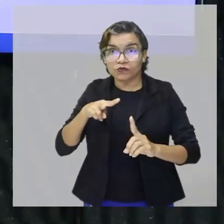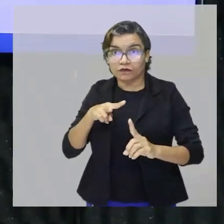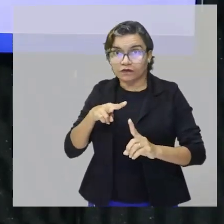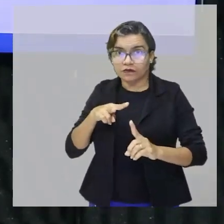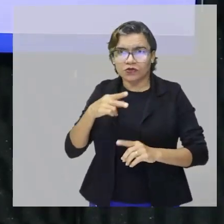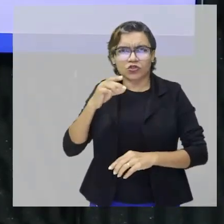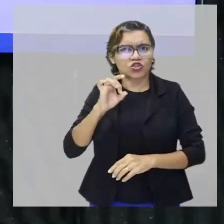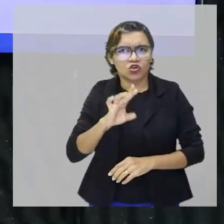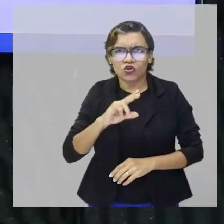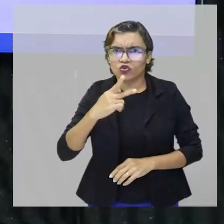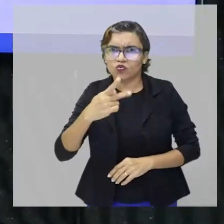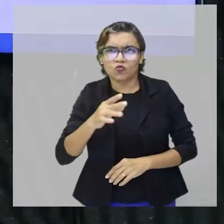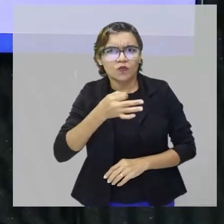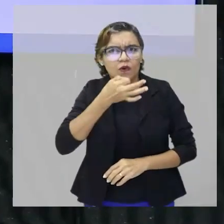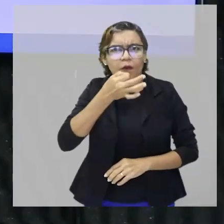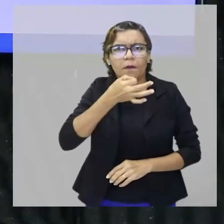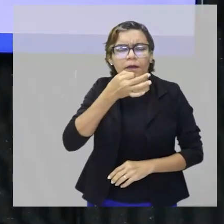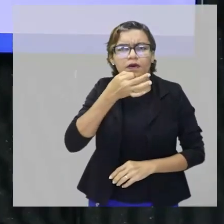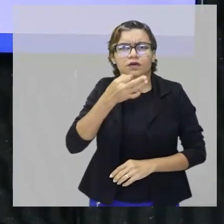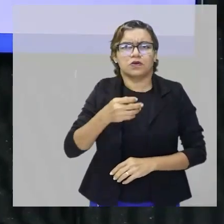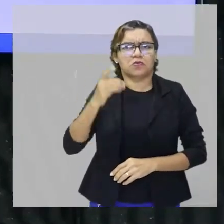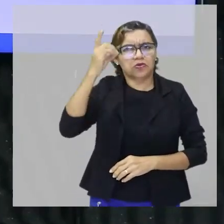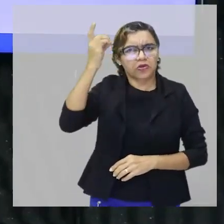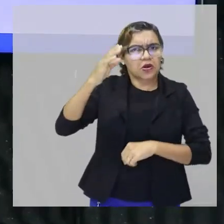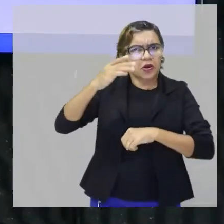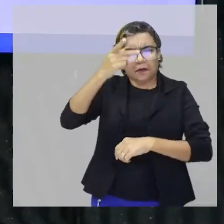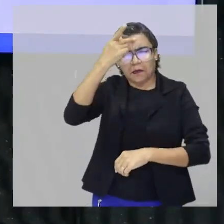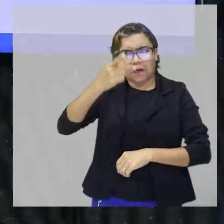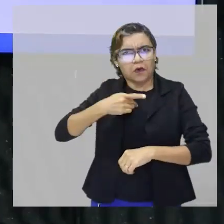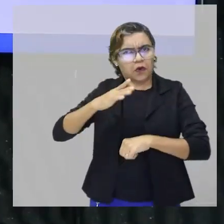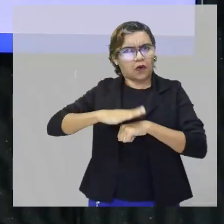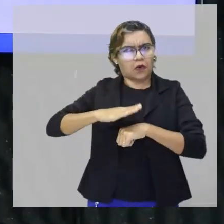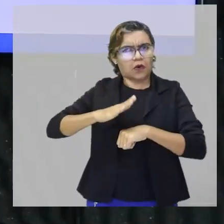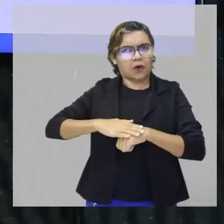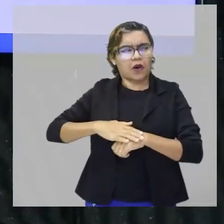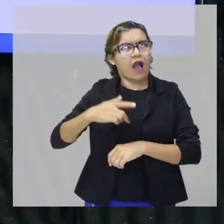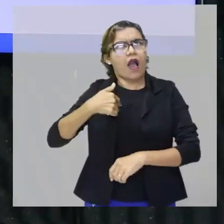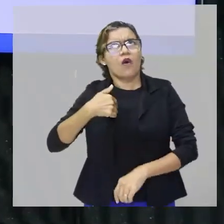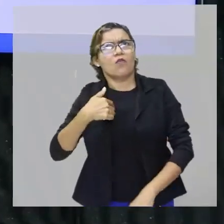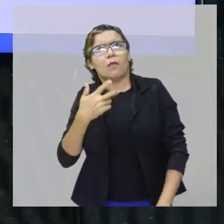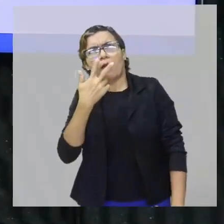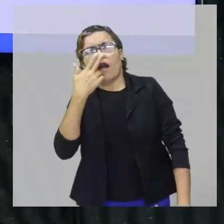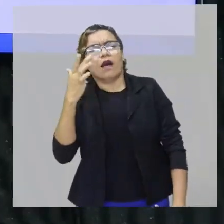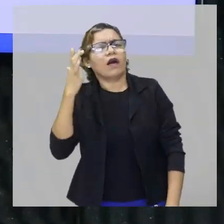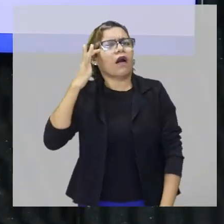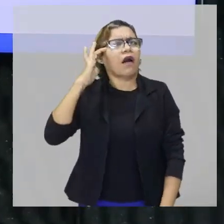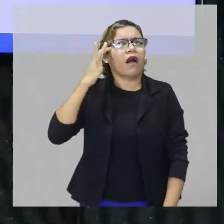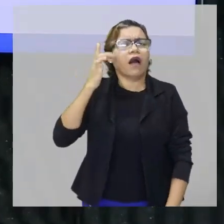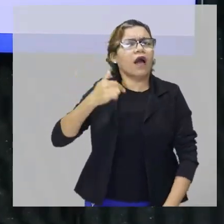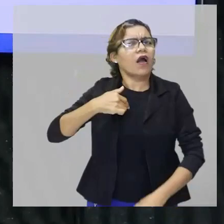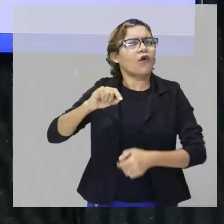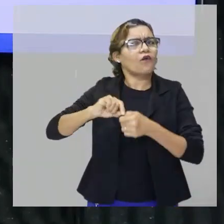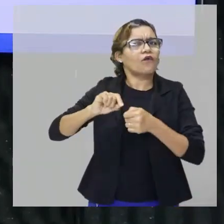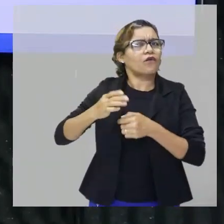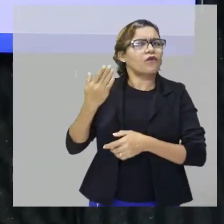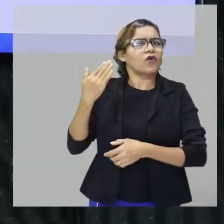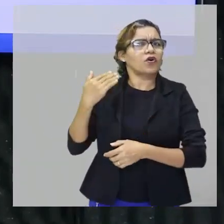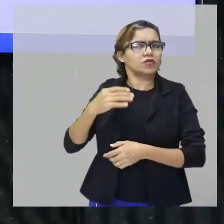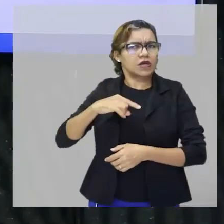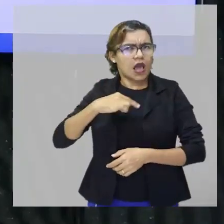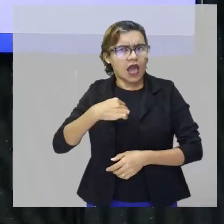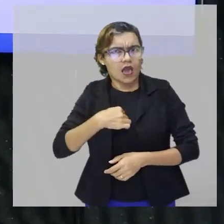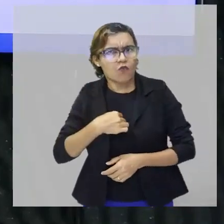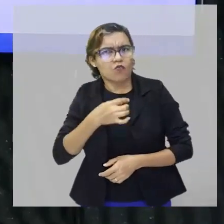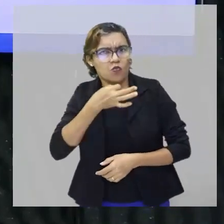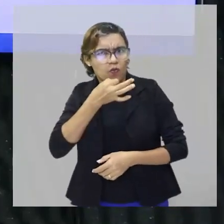opinião, não é para colocar ideias pessoais. Eu acho, eu penso, eu fiz, eu sugiro. Então, a gente